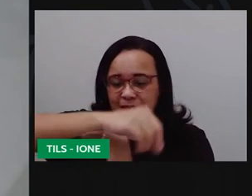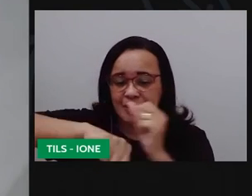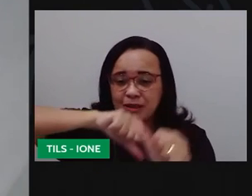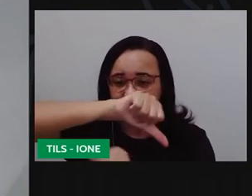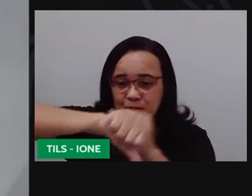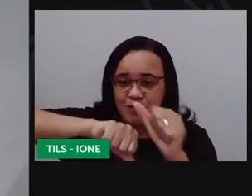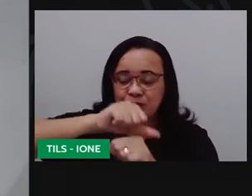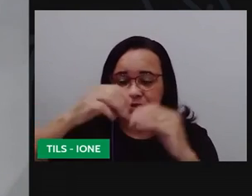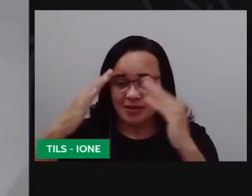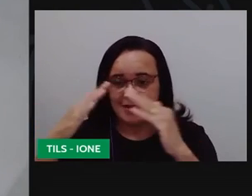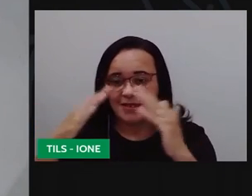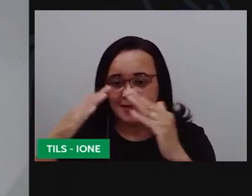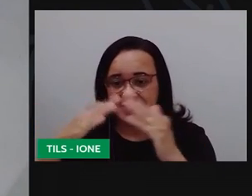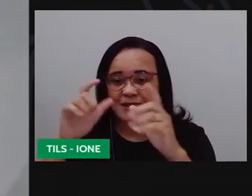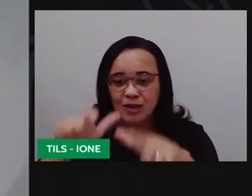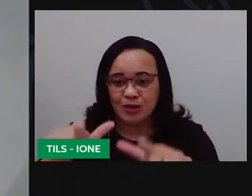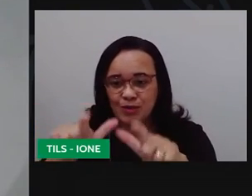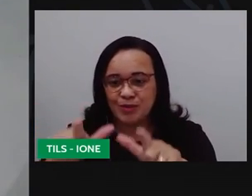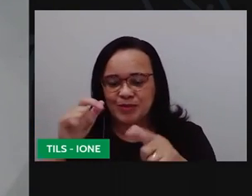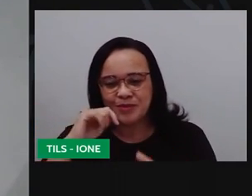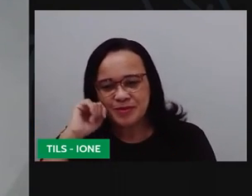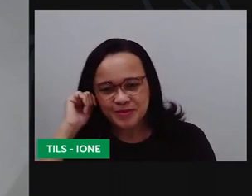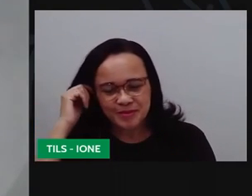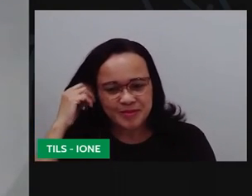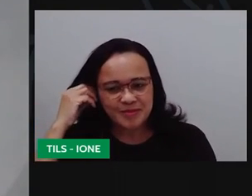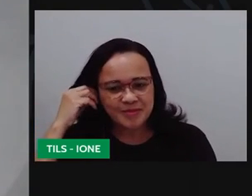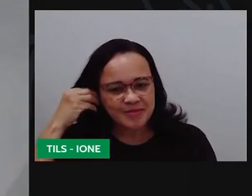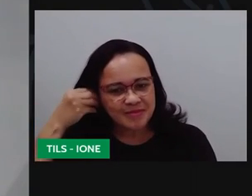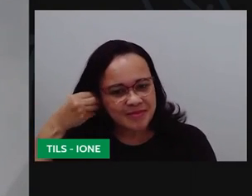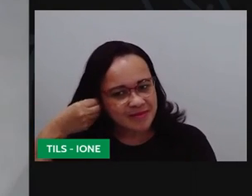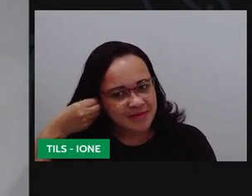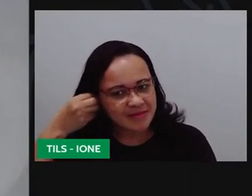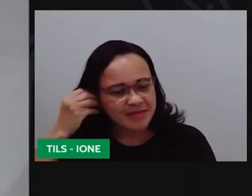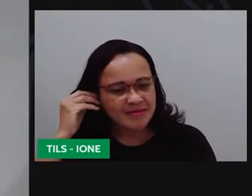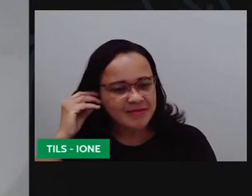Então vamos lá agora a gente vai fazer o seguinte